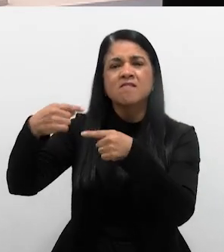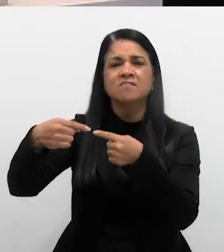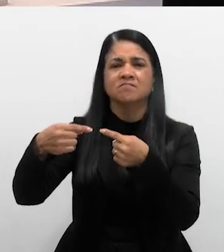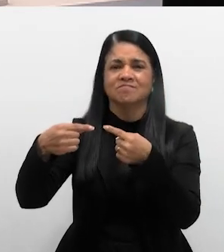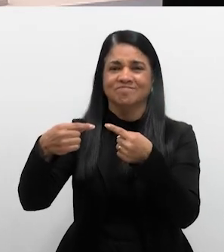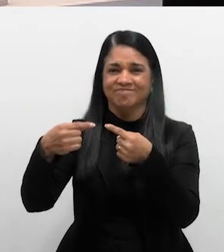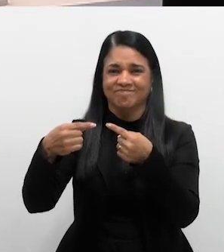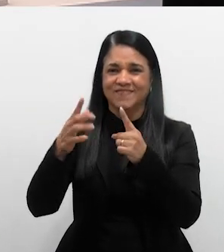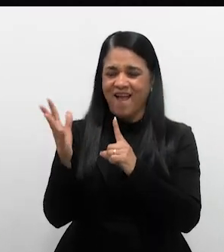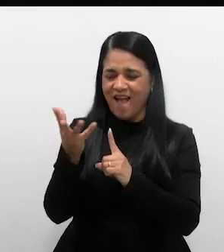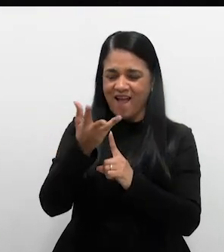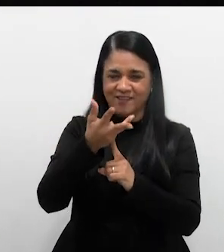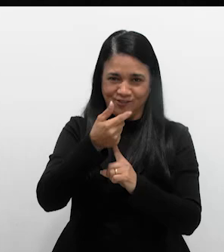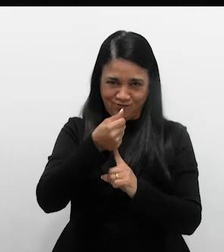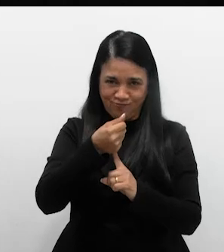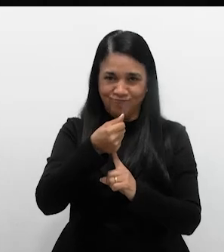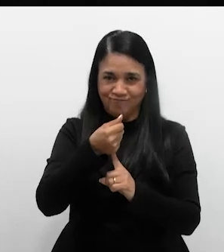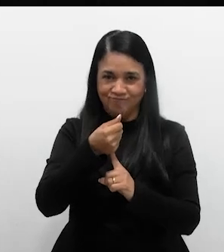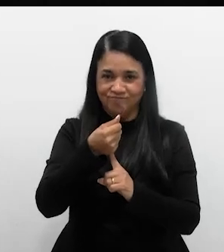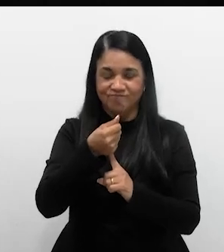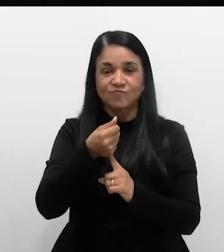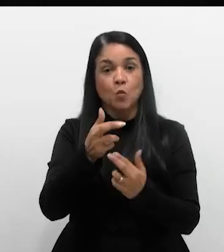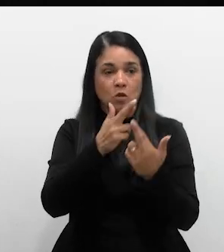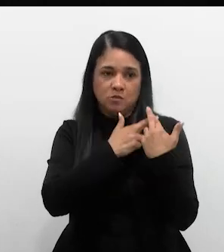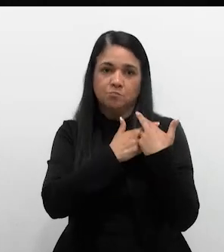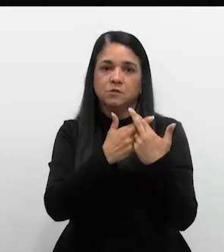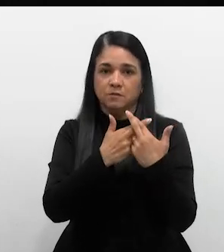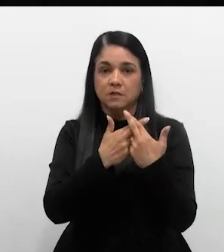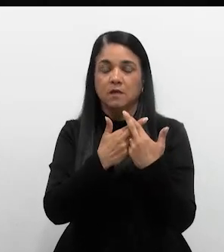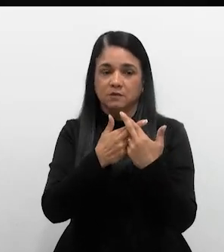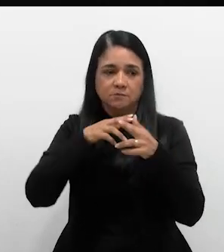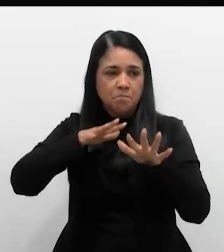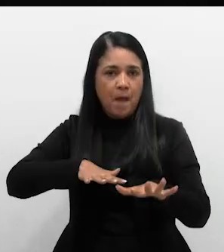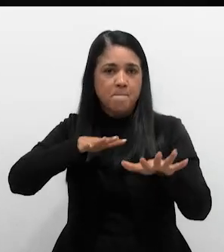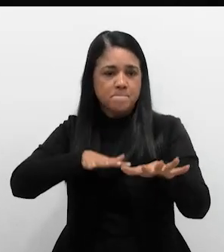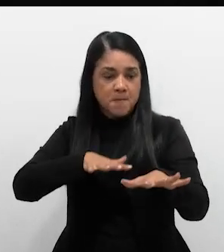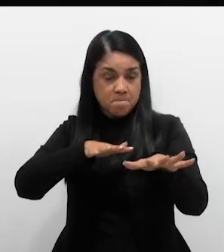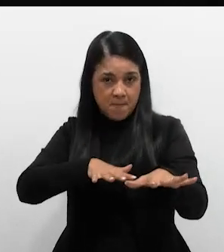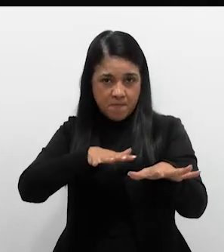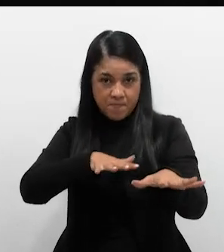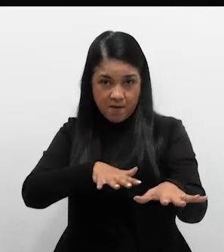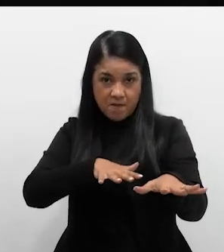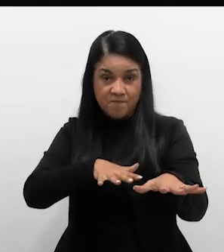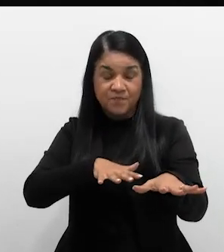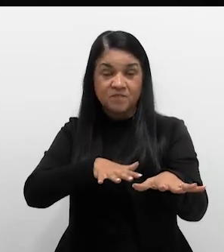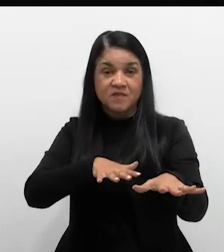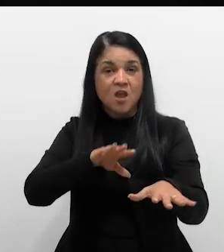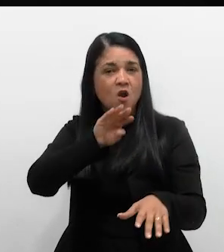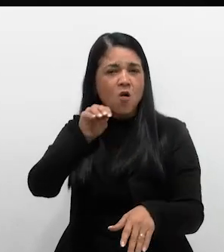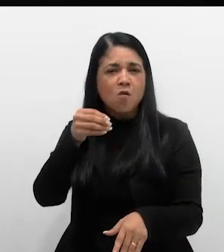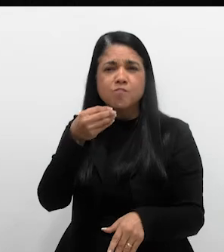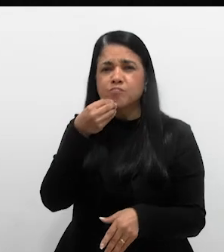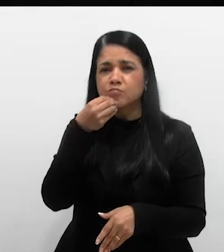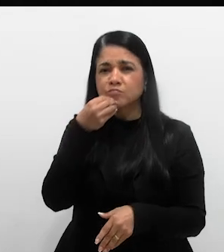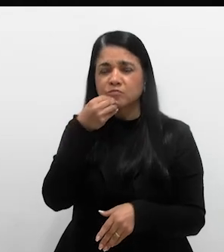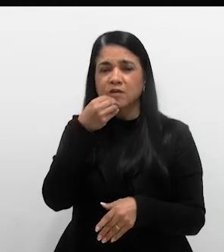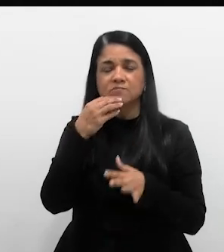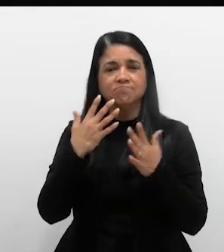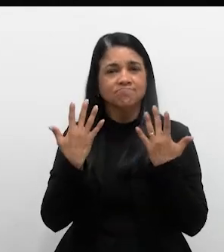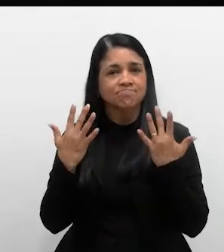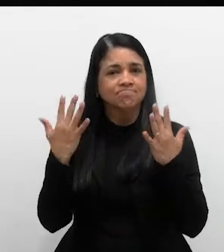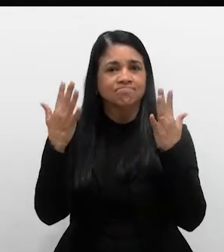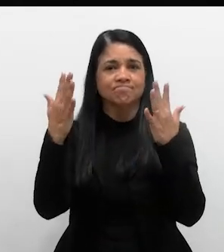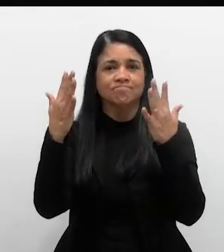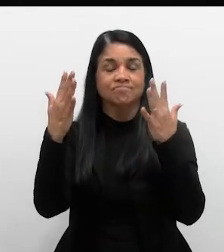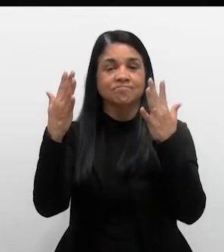como herdeiros dessa herança artística dela, com a responsabilidade de levar adiante, né? Eu acho que esse desfile é a chance que a